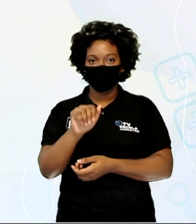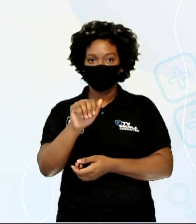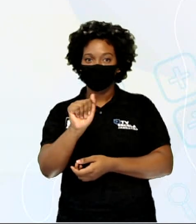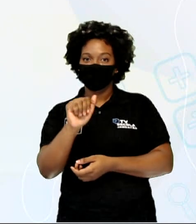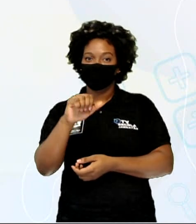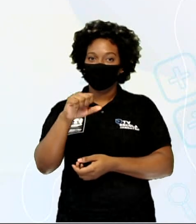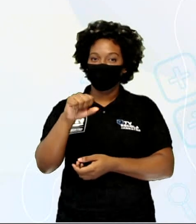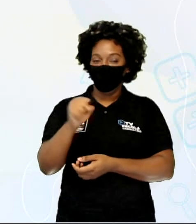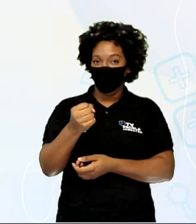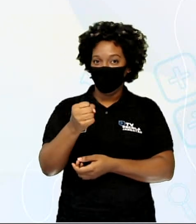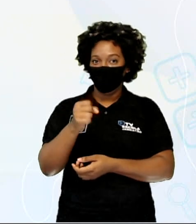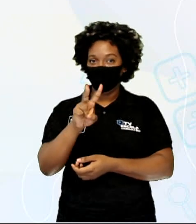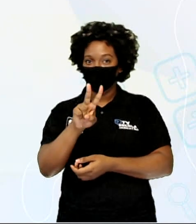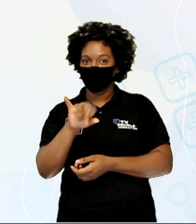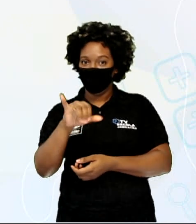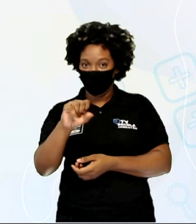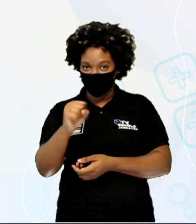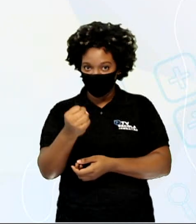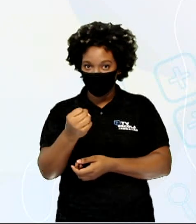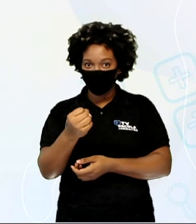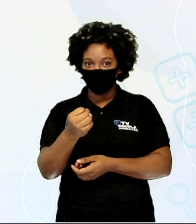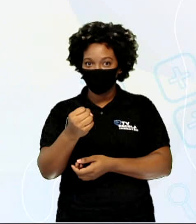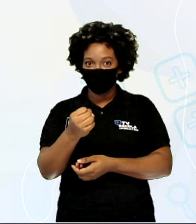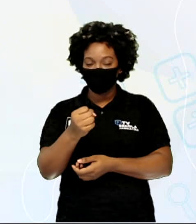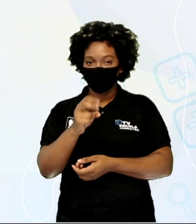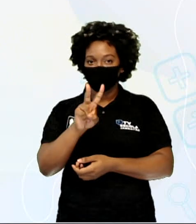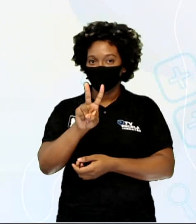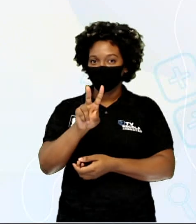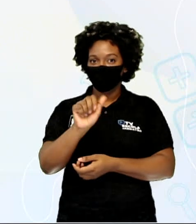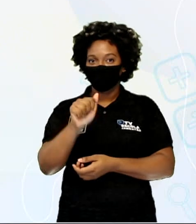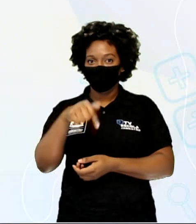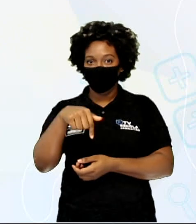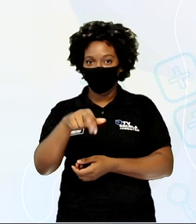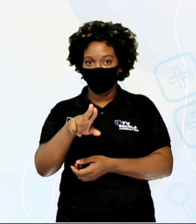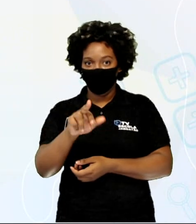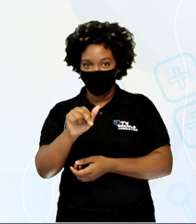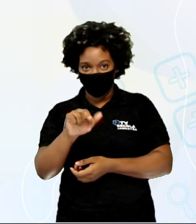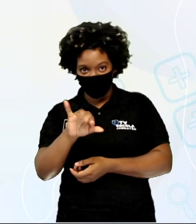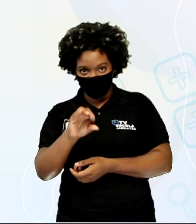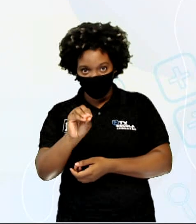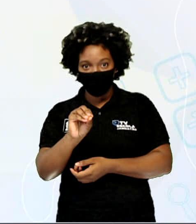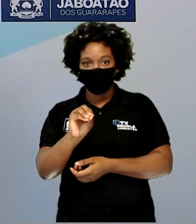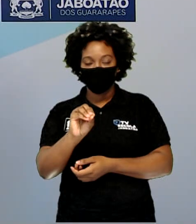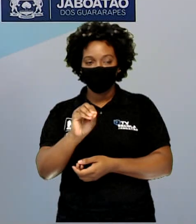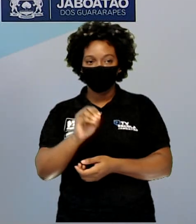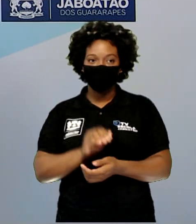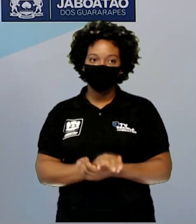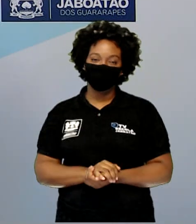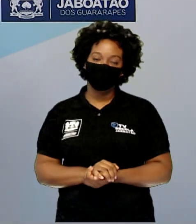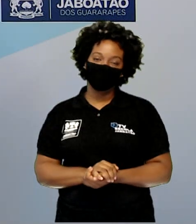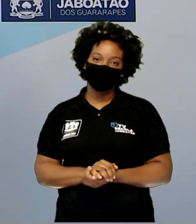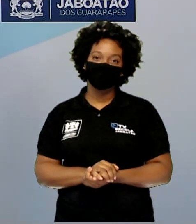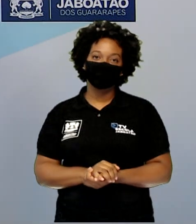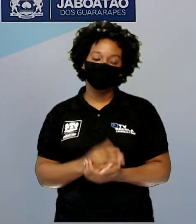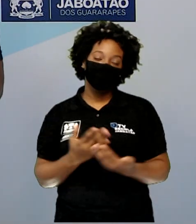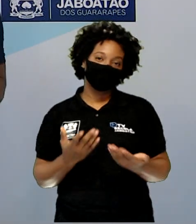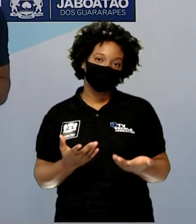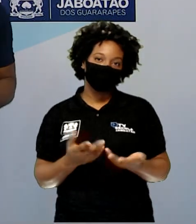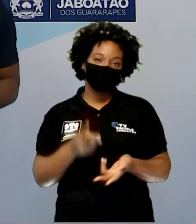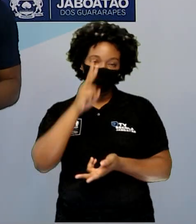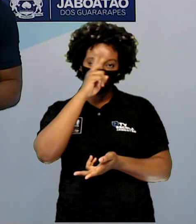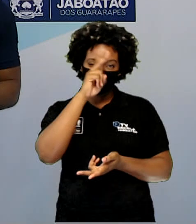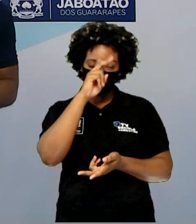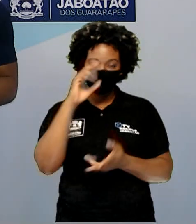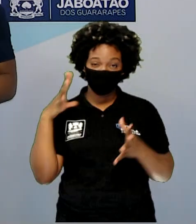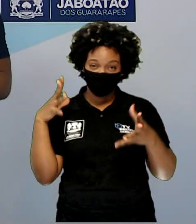que seriam às vezes, e vaqueiro, que seria vaqueiro. Pois é, né, pessoal? Relembraram